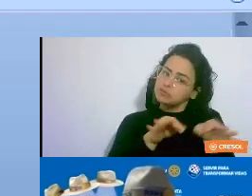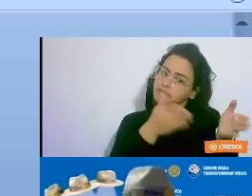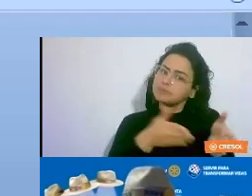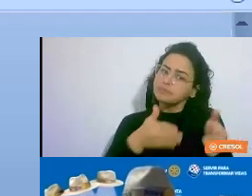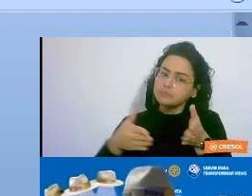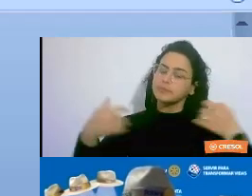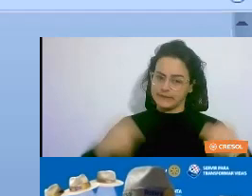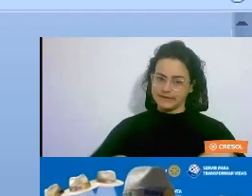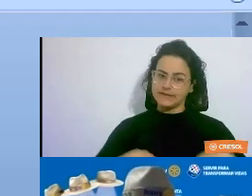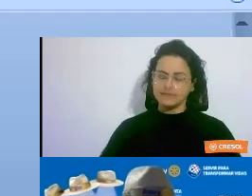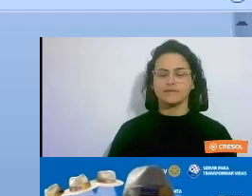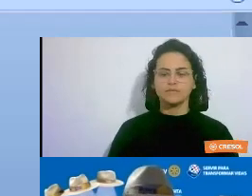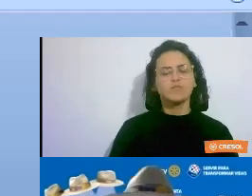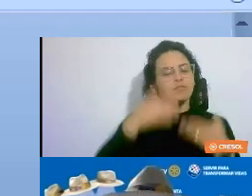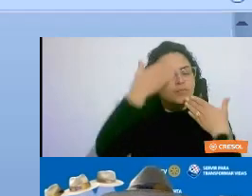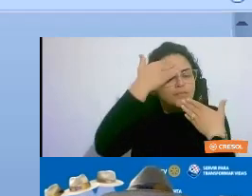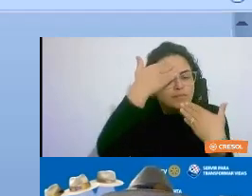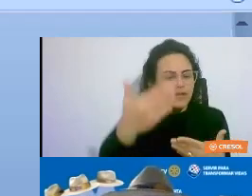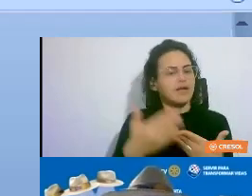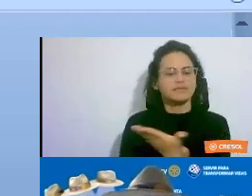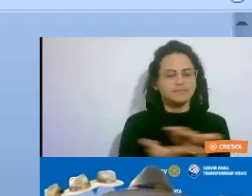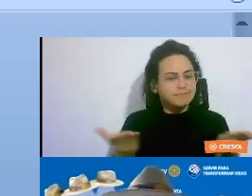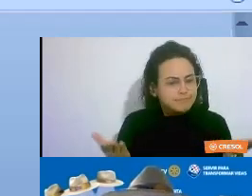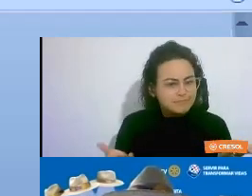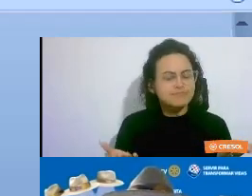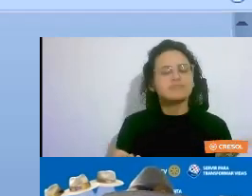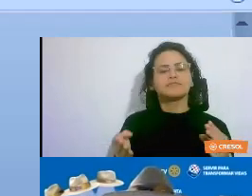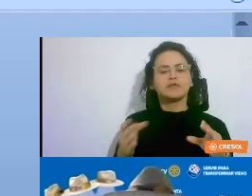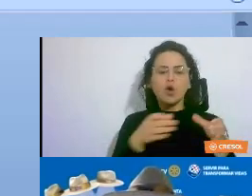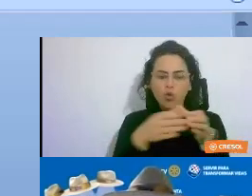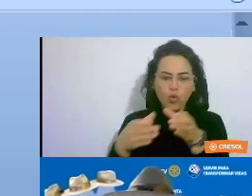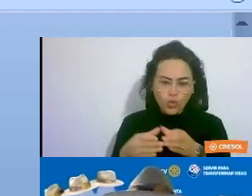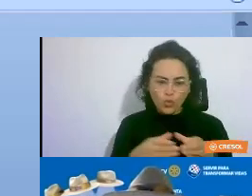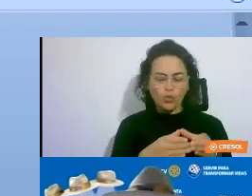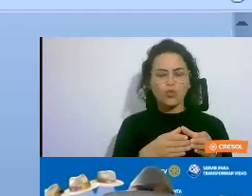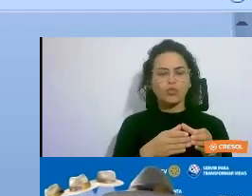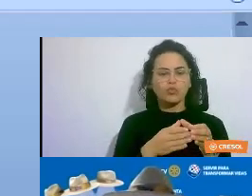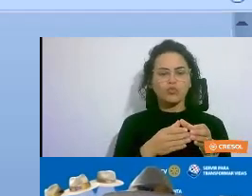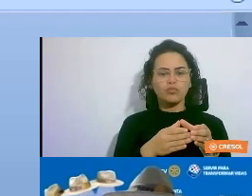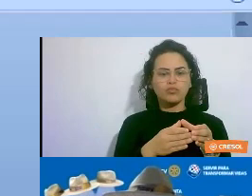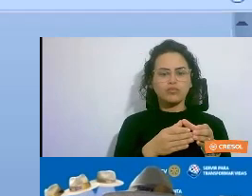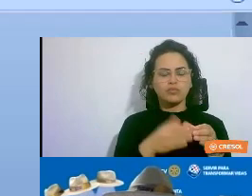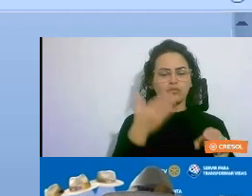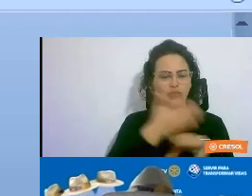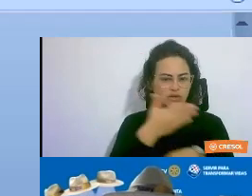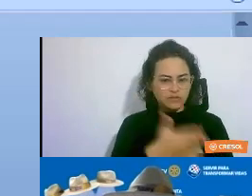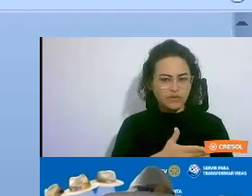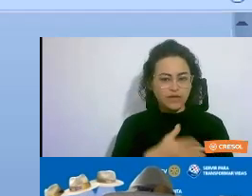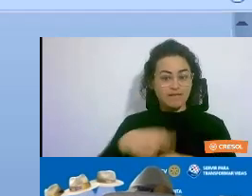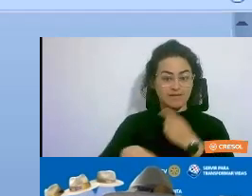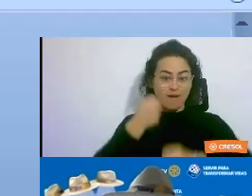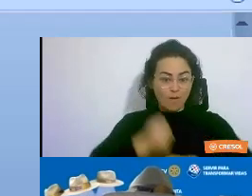próximos companheiros. Eu quero agradecer imensamente a todos os clubes que participaram e que esse ano Rotário seja de uma